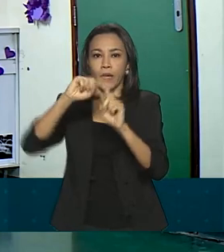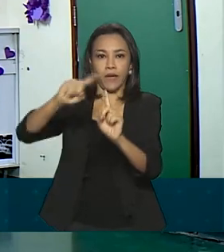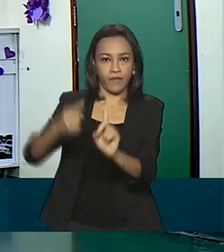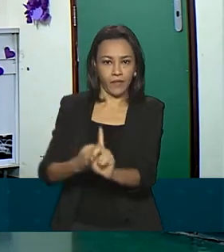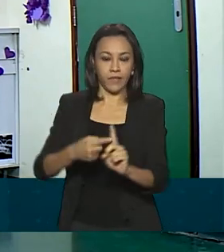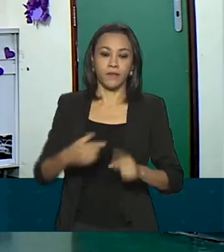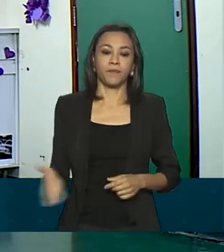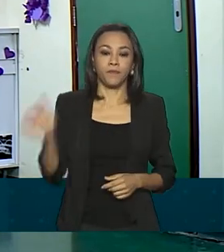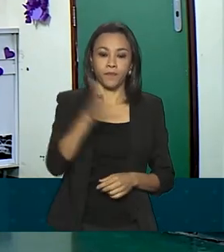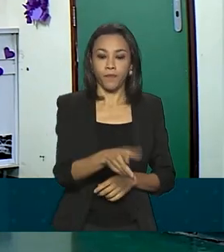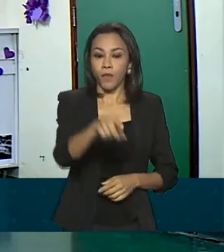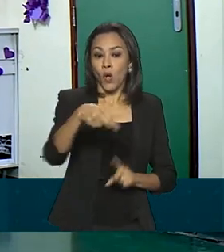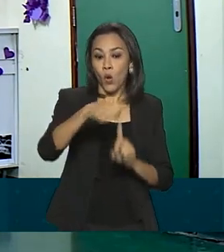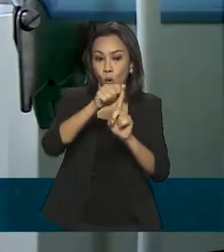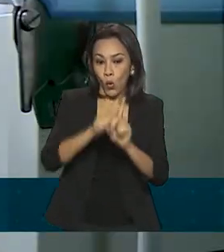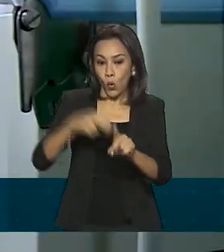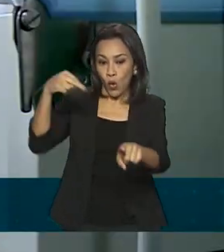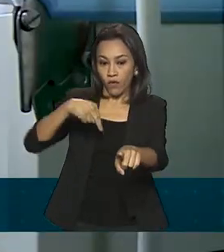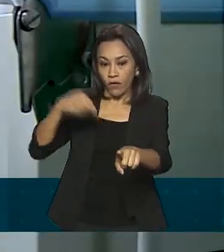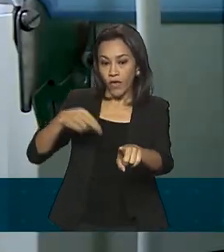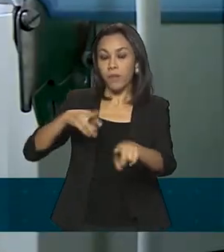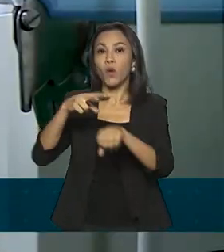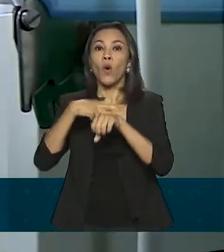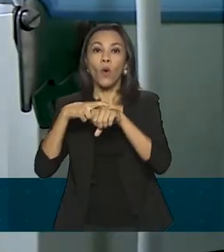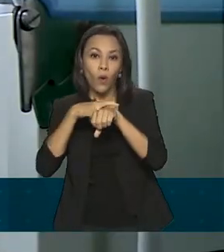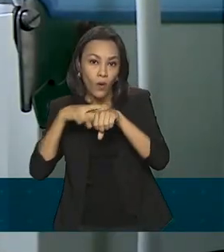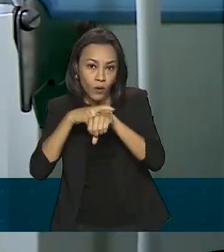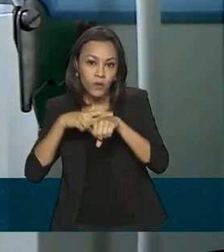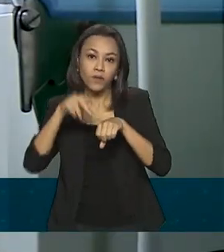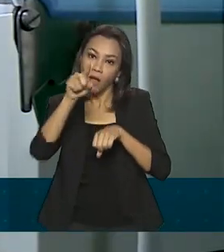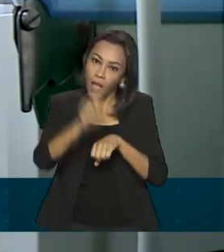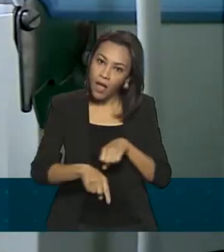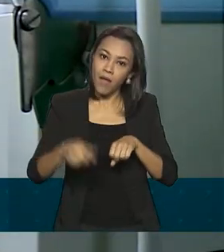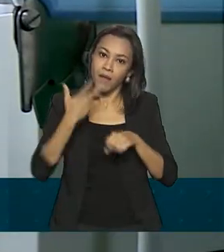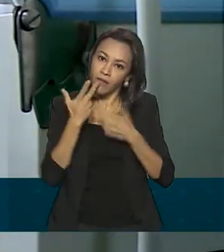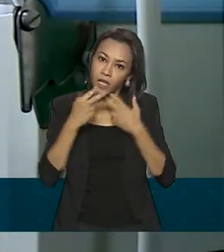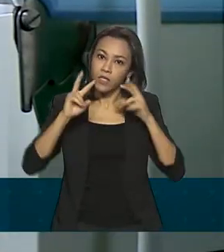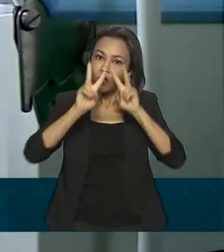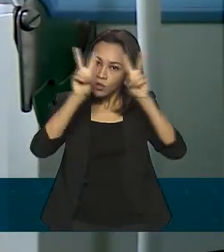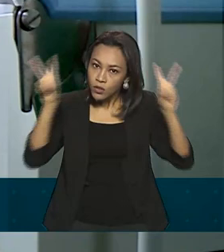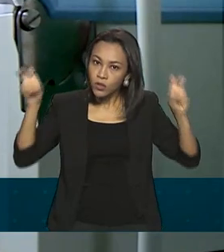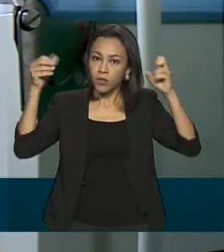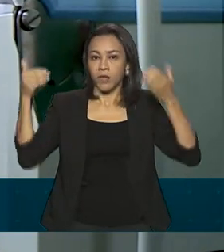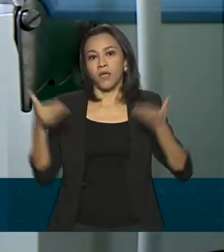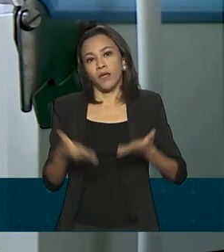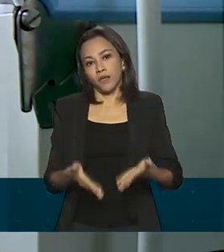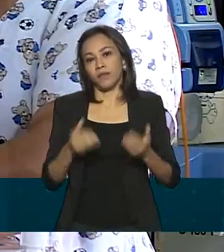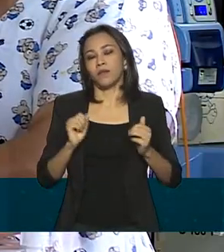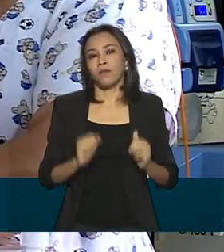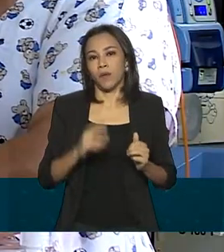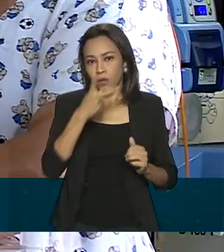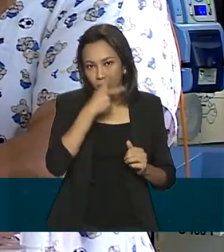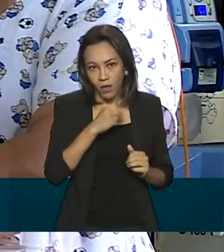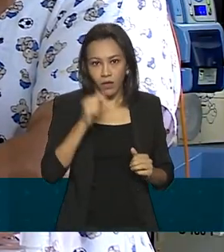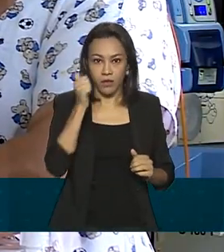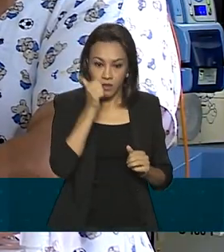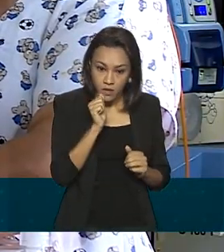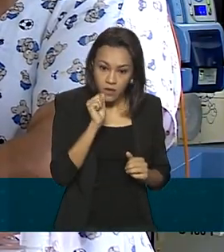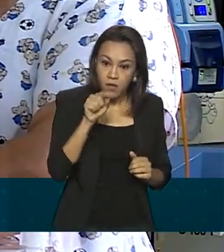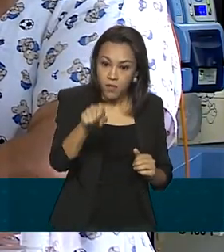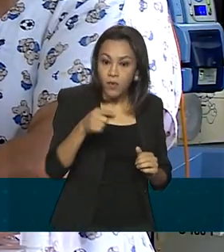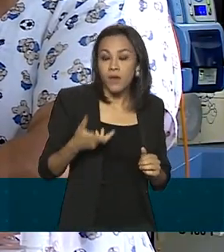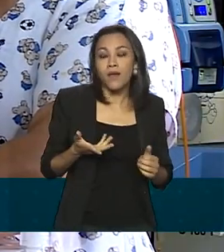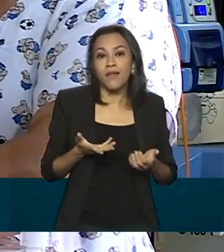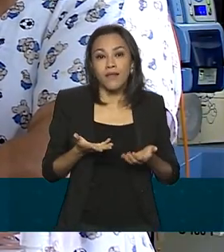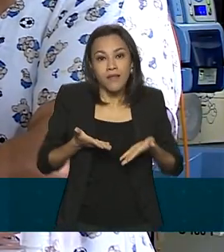Roxo, presente no calendário mundial, foi criado para debater esse assunto complexo e delicado para os pais, já que os bebês que